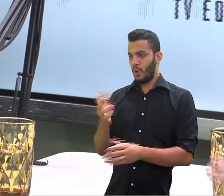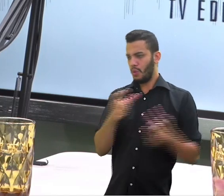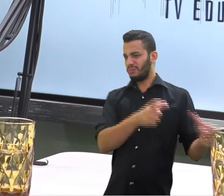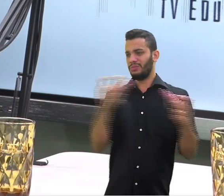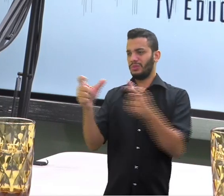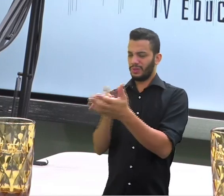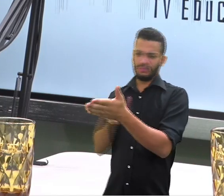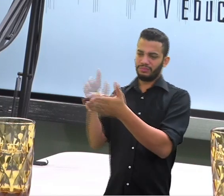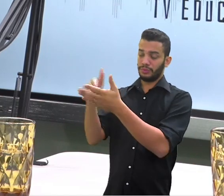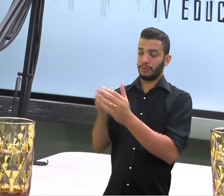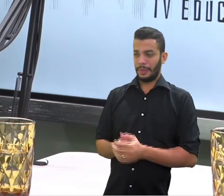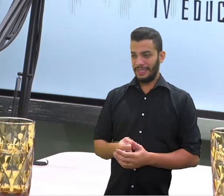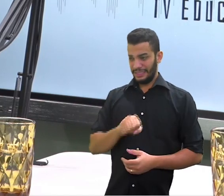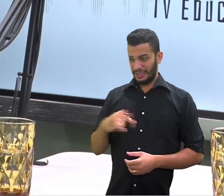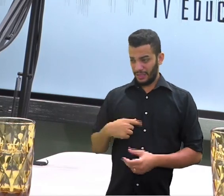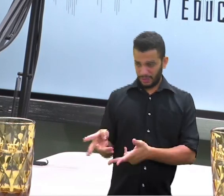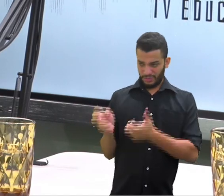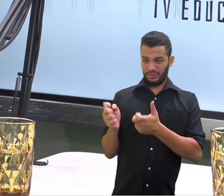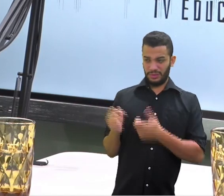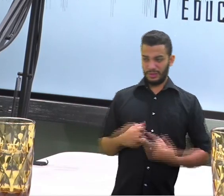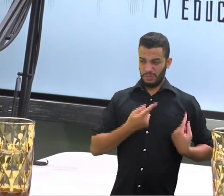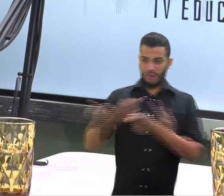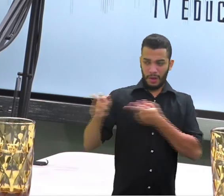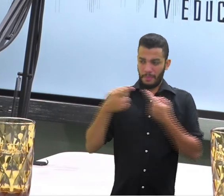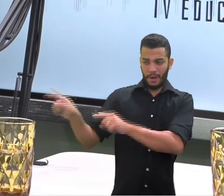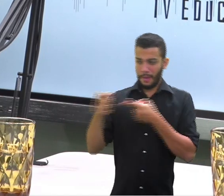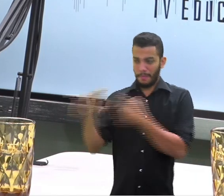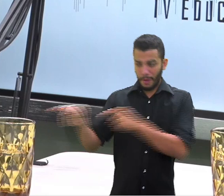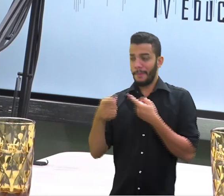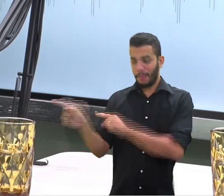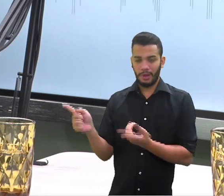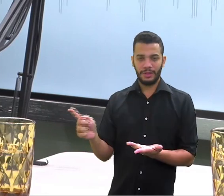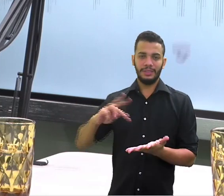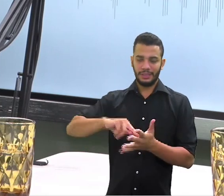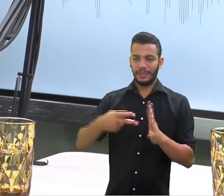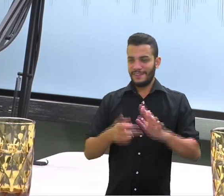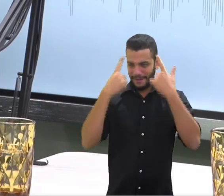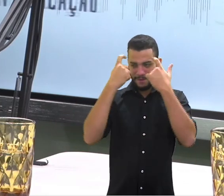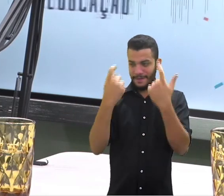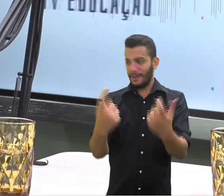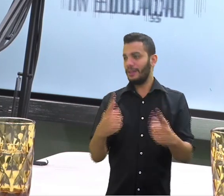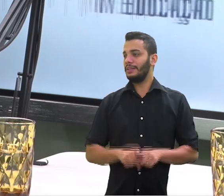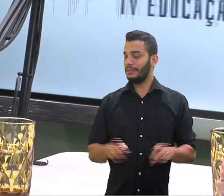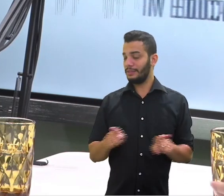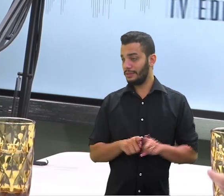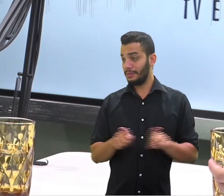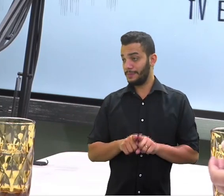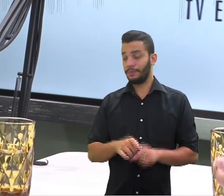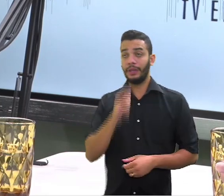professor, no diretor, só que uma ofensa, uma crítica também é uma violência. Então, eu costumo falar que violência é qualquer